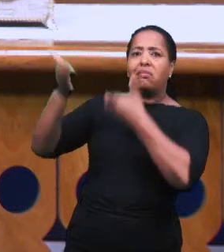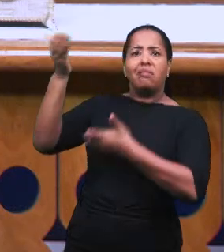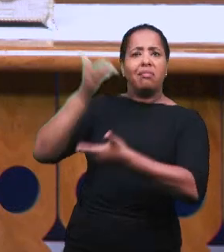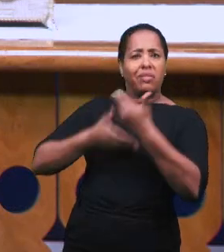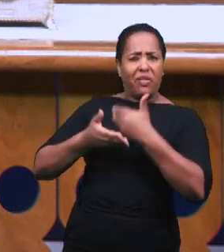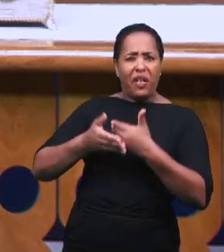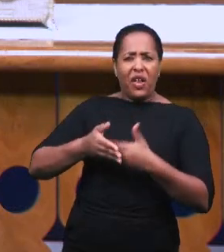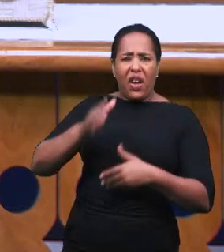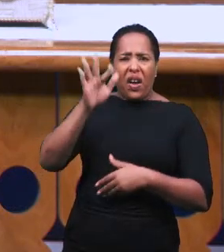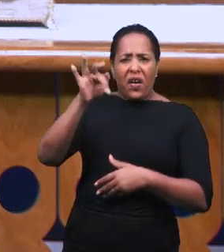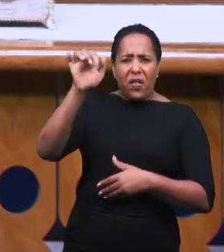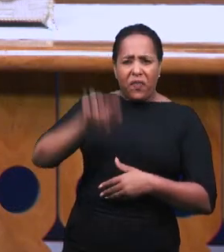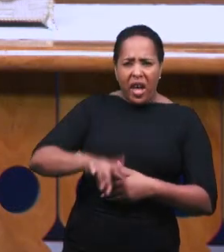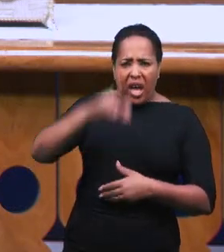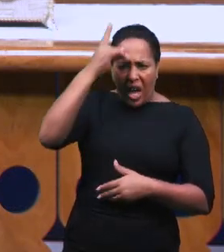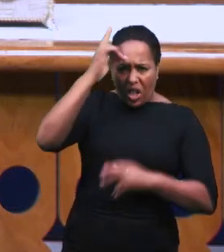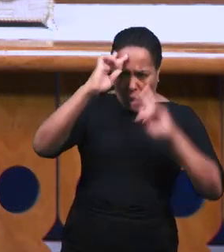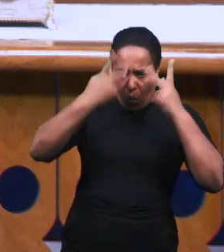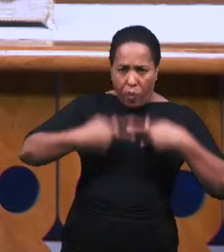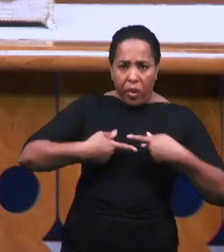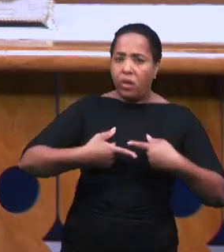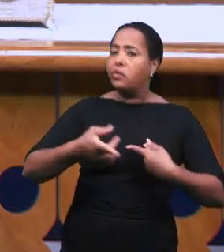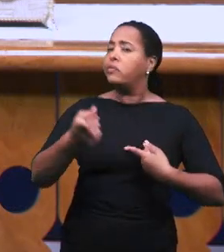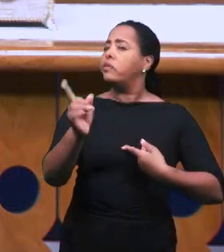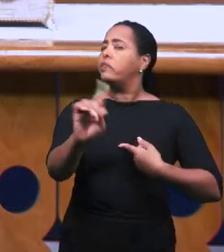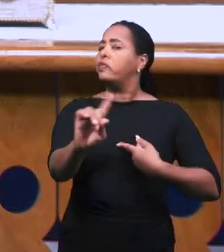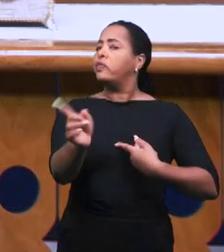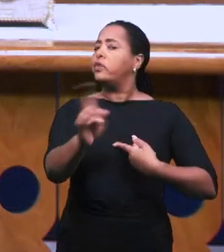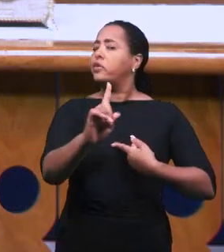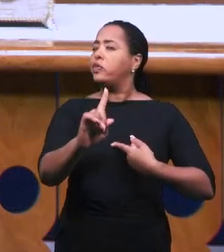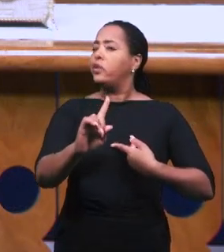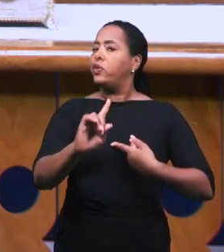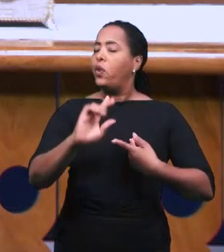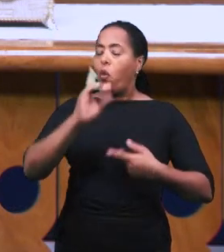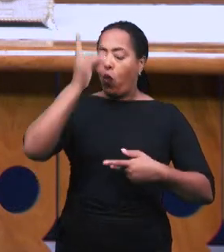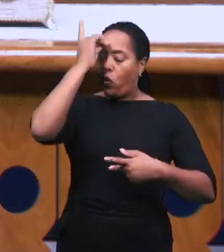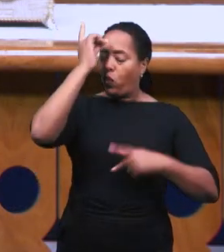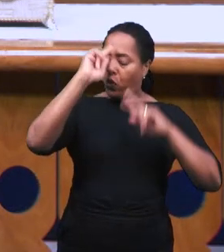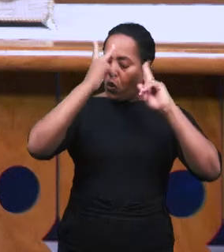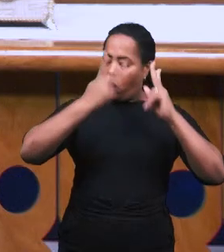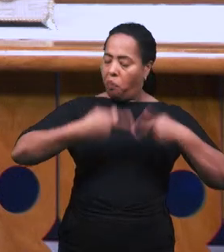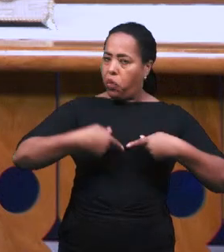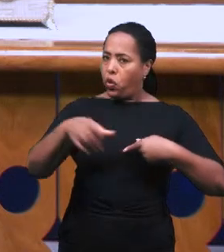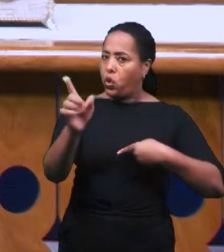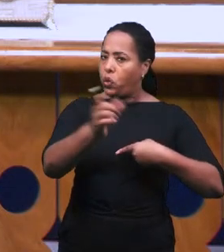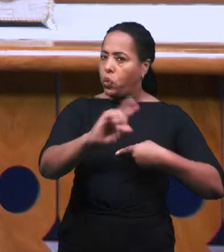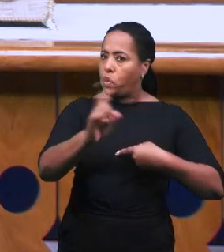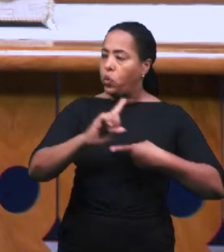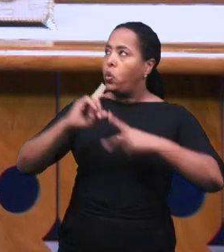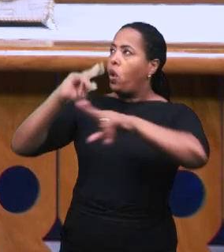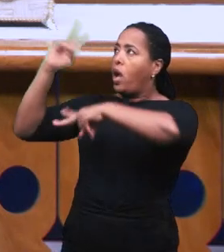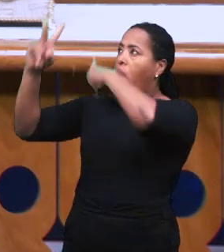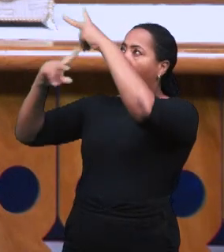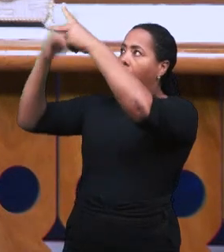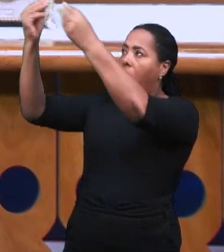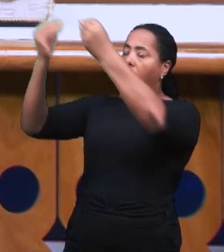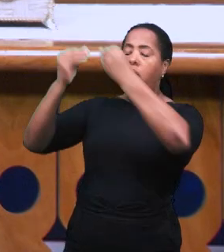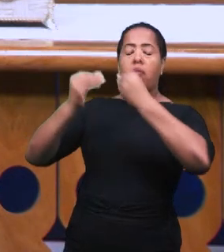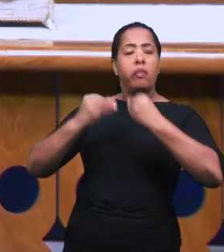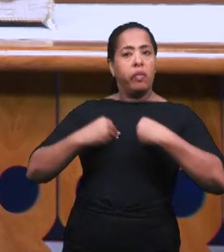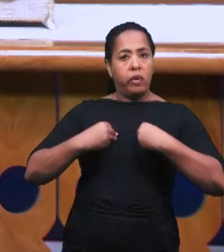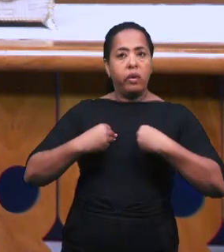dom de você, né? Não vem de vós, é um dom de Deus.